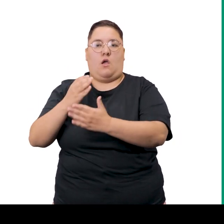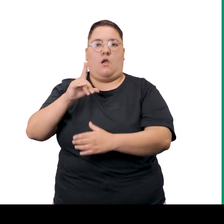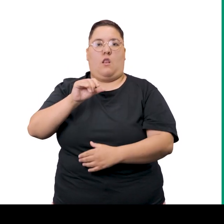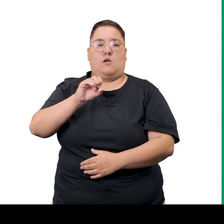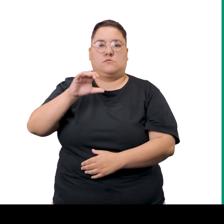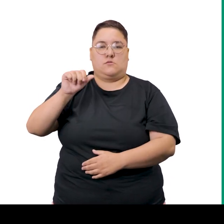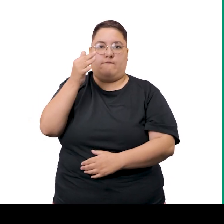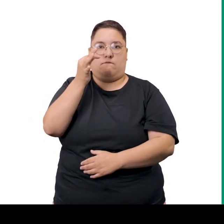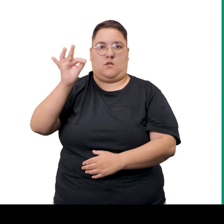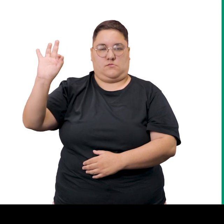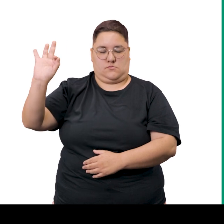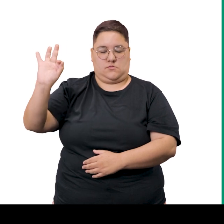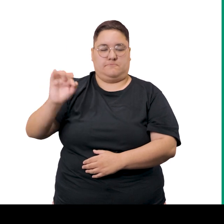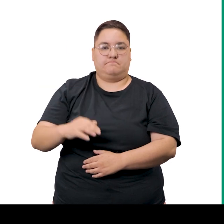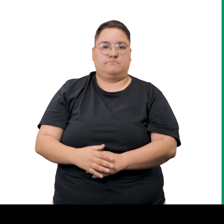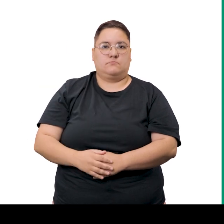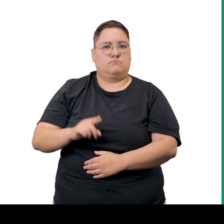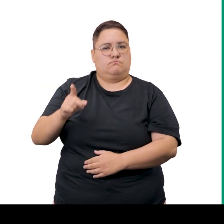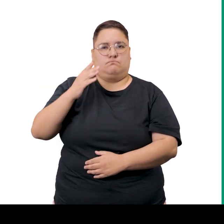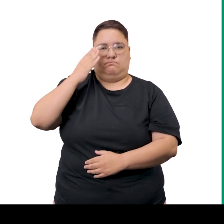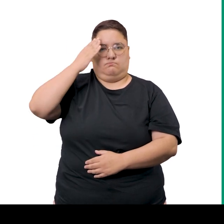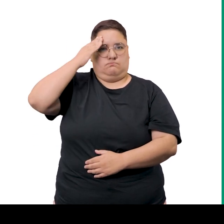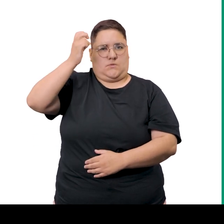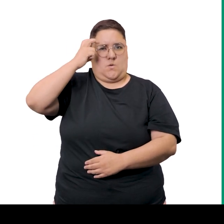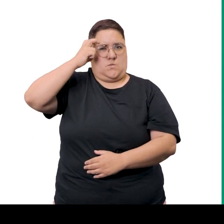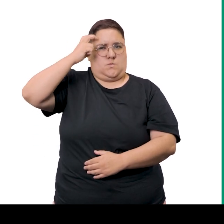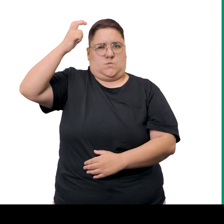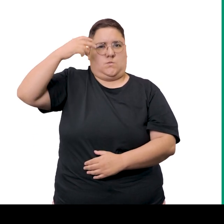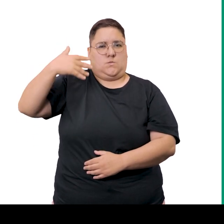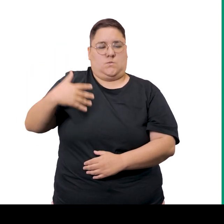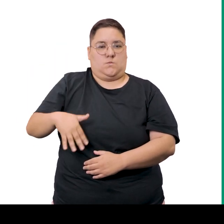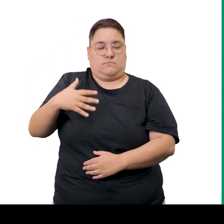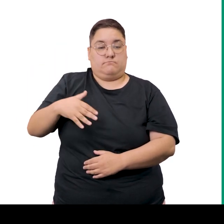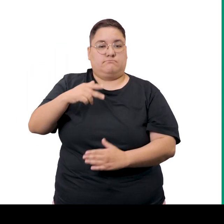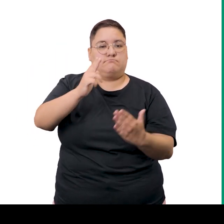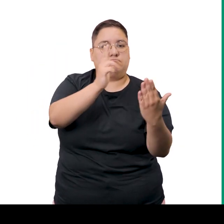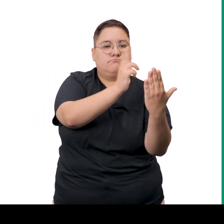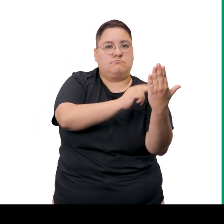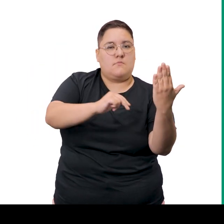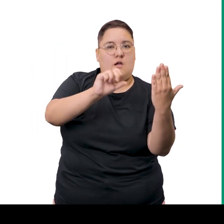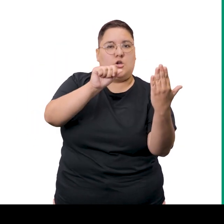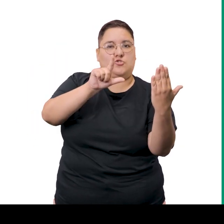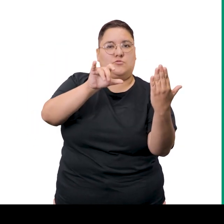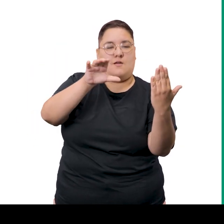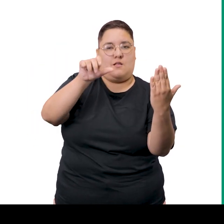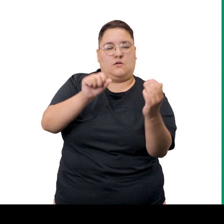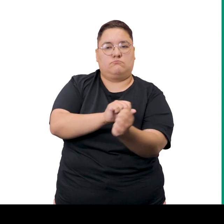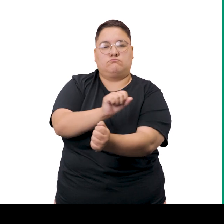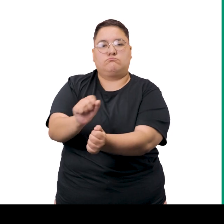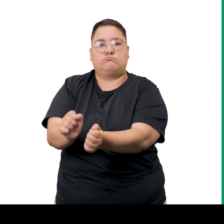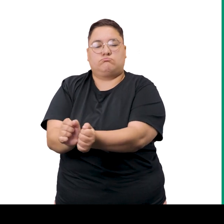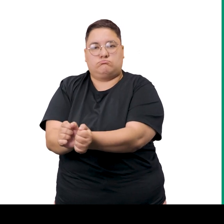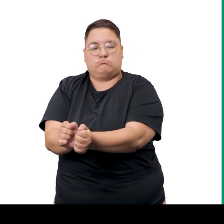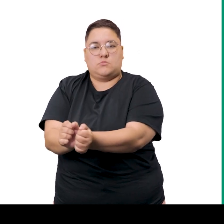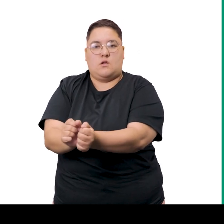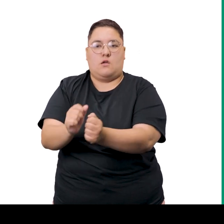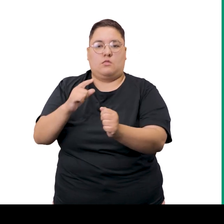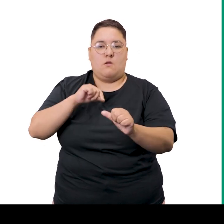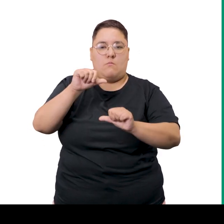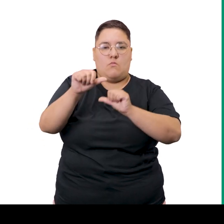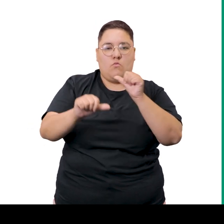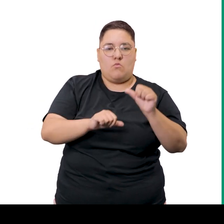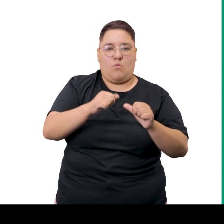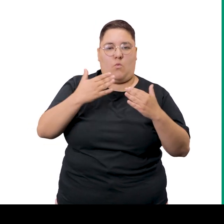francesa. Possuía enorme erudição e, em Angélica Acorrentada, modifica as proporções